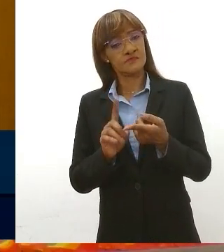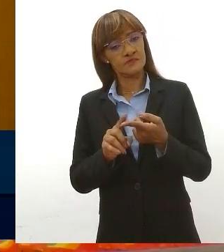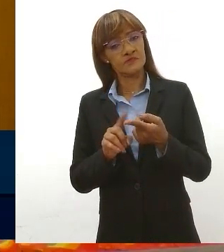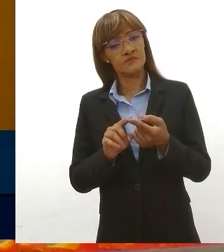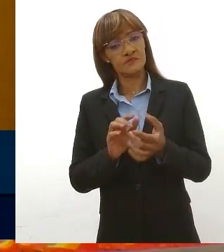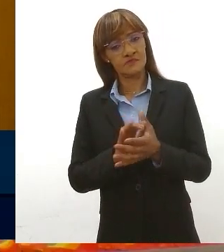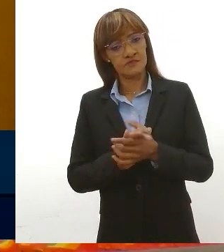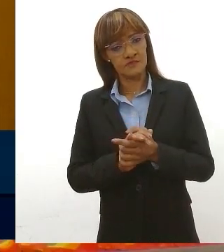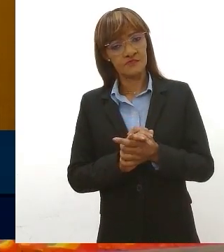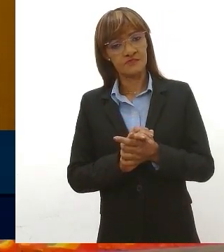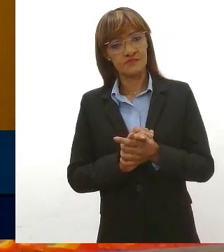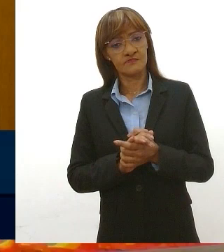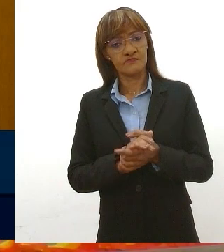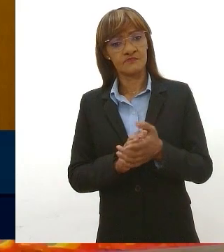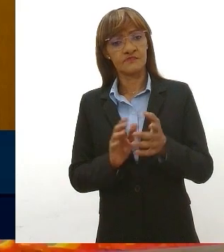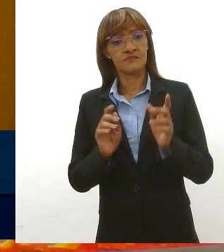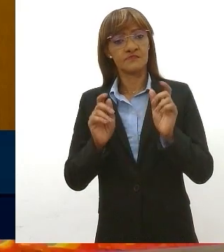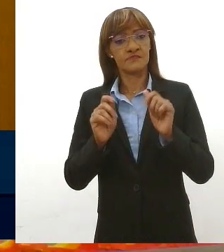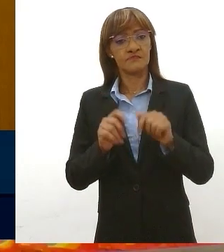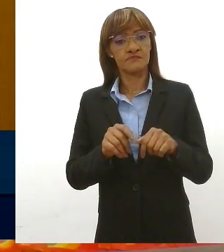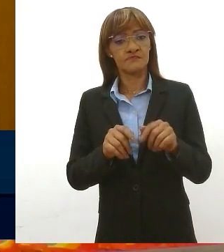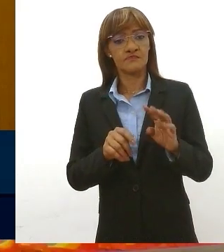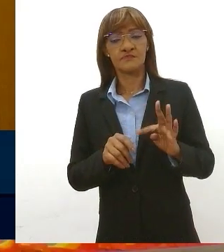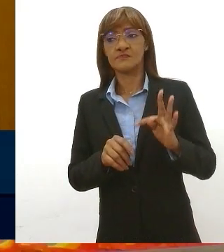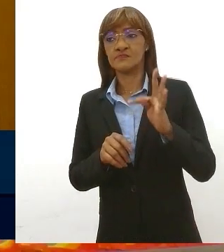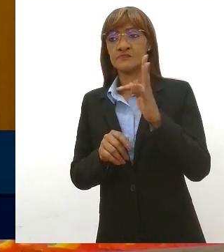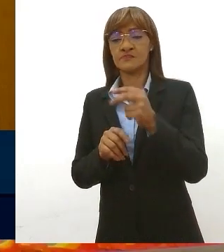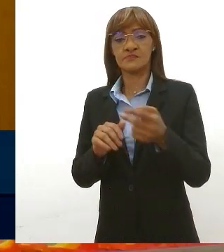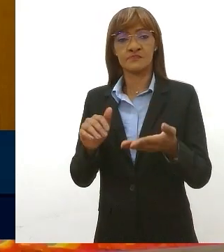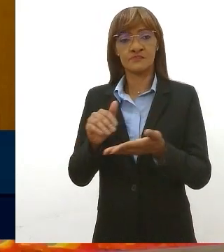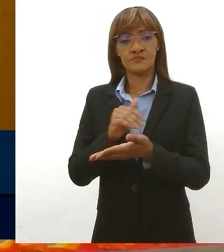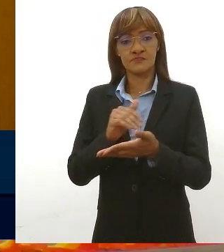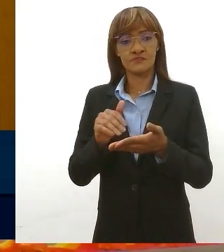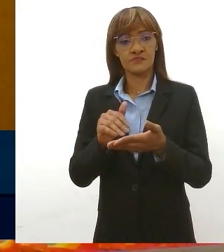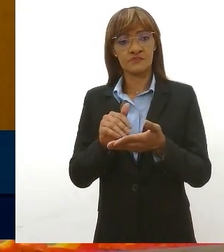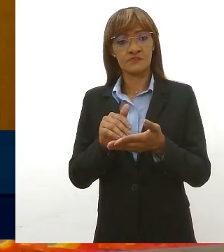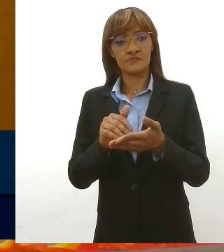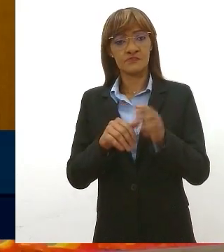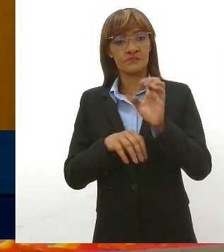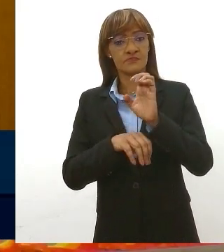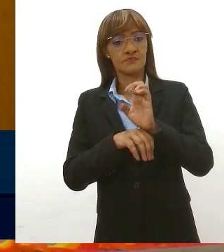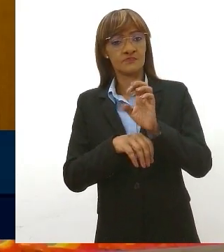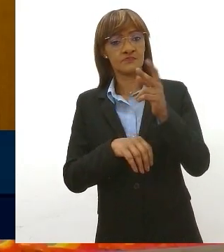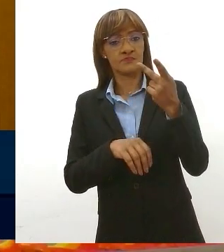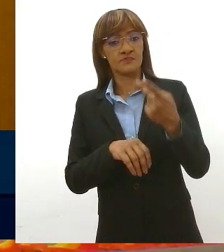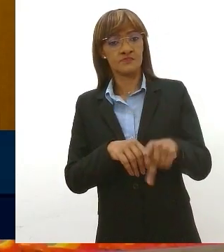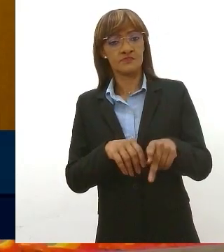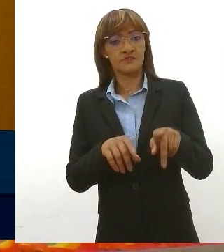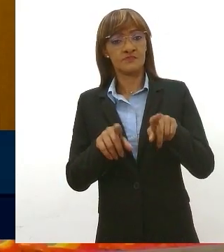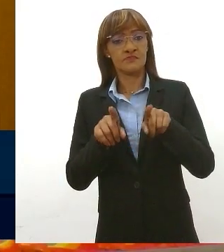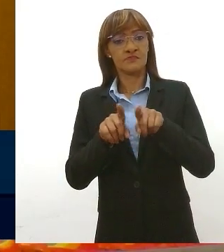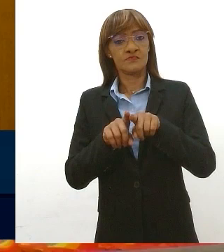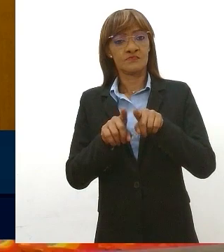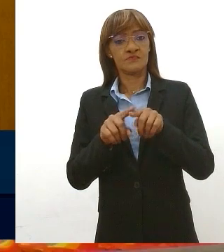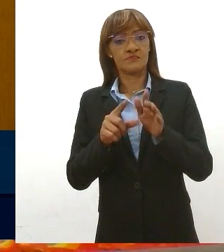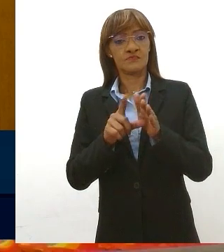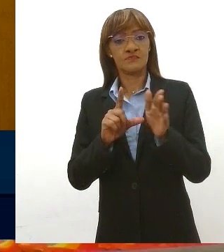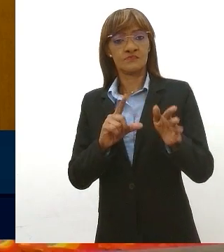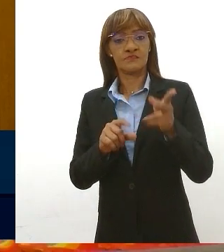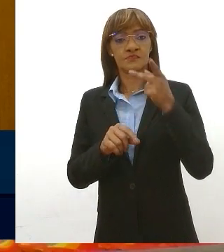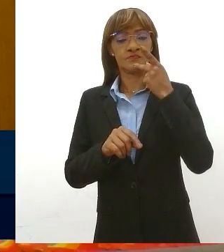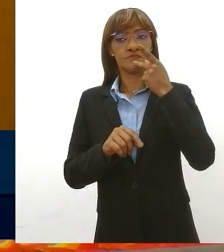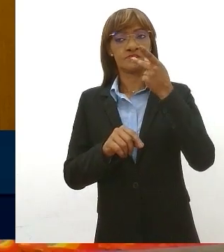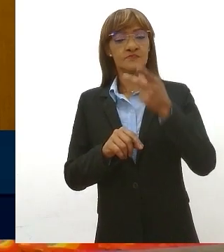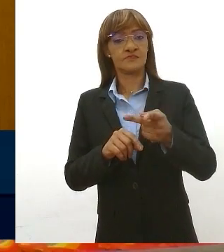que todas as secretarias do nosso estado, como eu falei lá na reunião com a secretária da SEJUC,